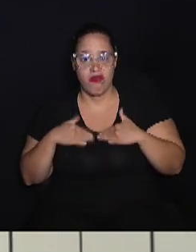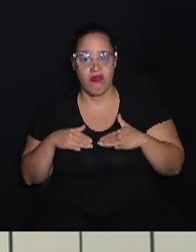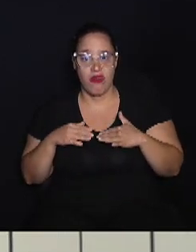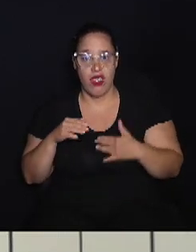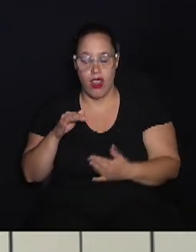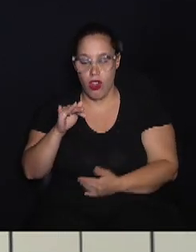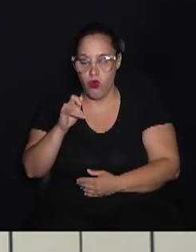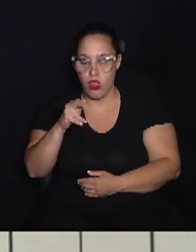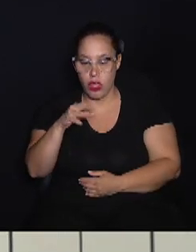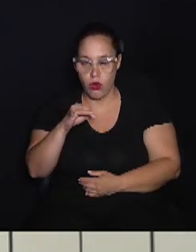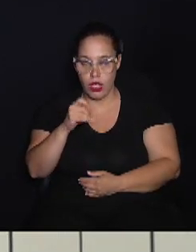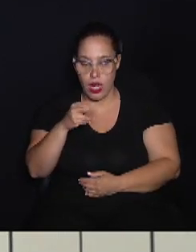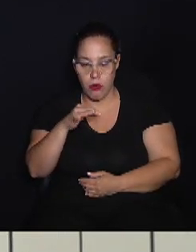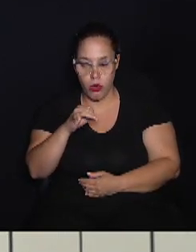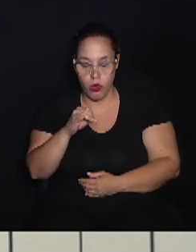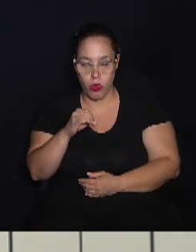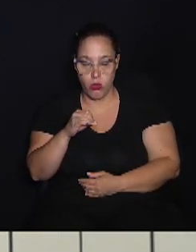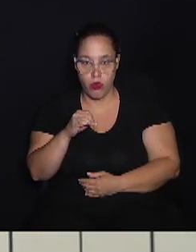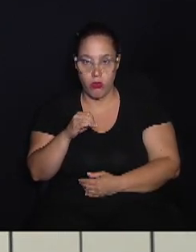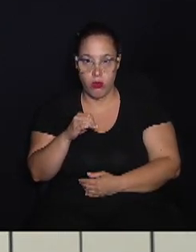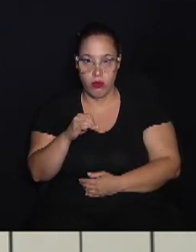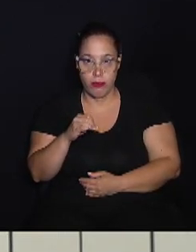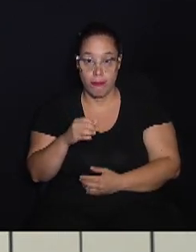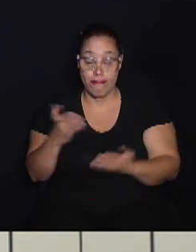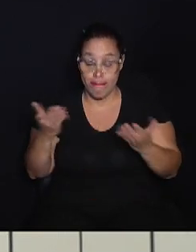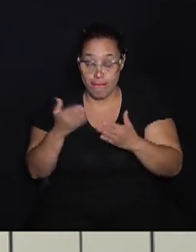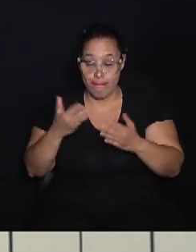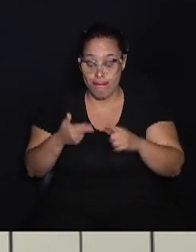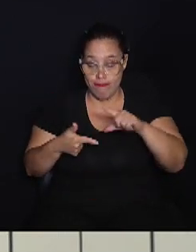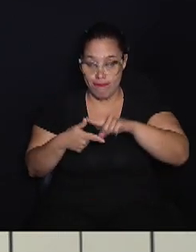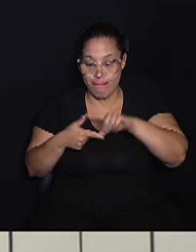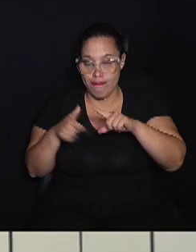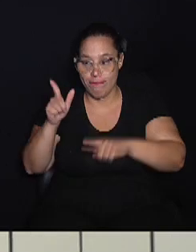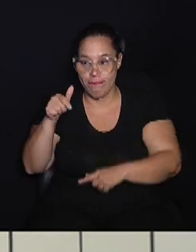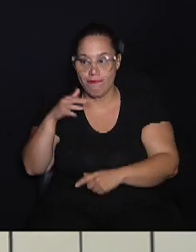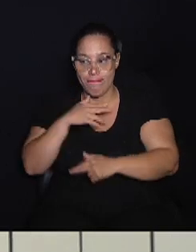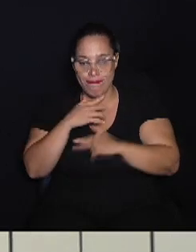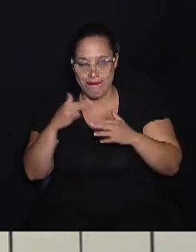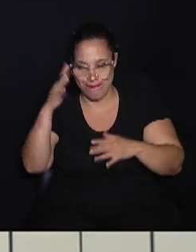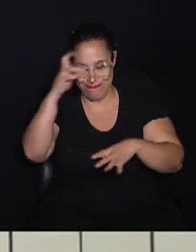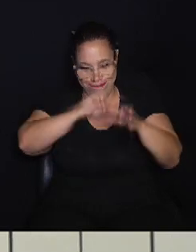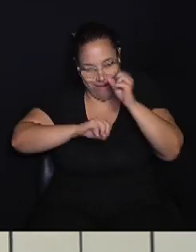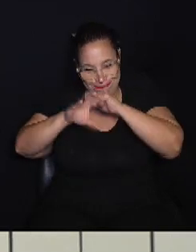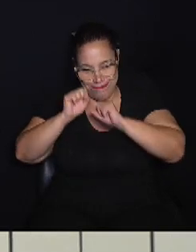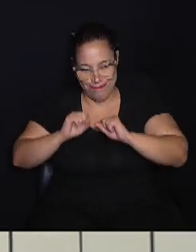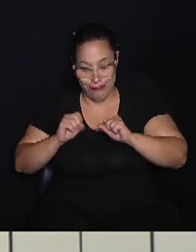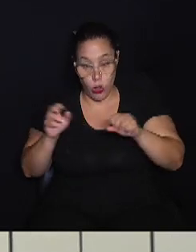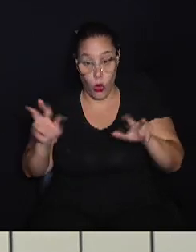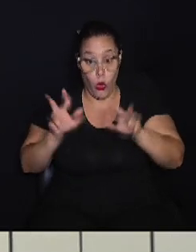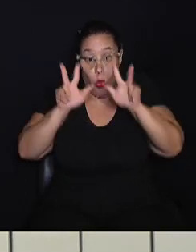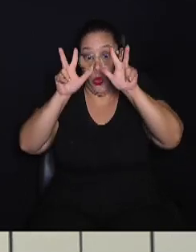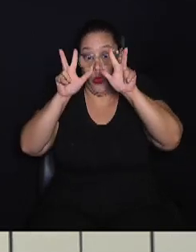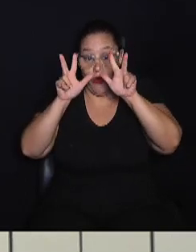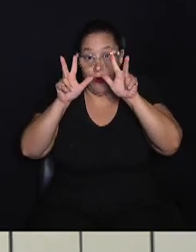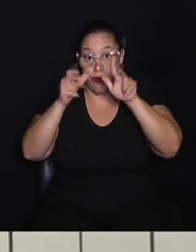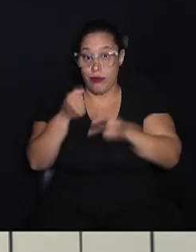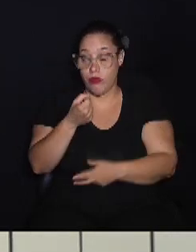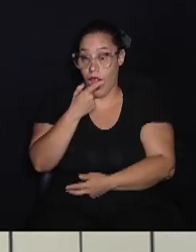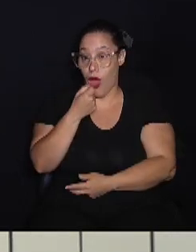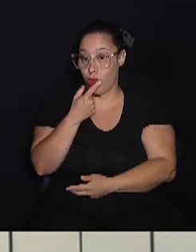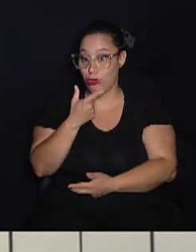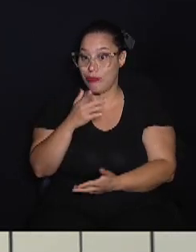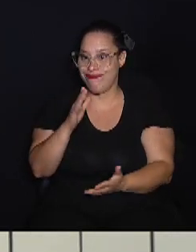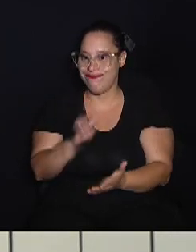fitoterápico para o animal hoje no quadro é o bicho você aprende todos os alertas sobre a